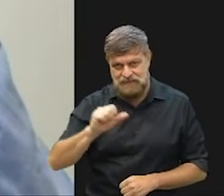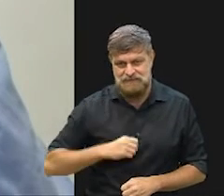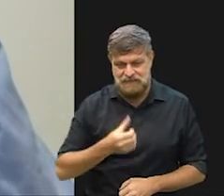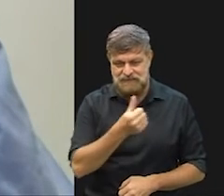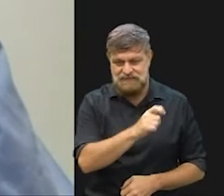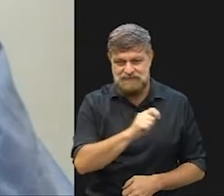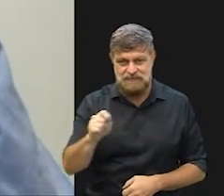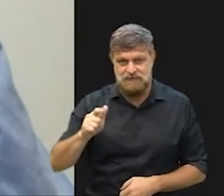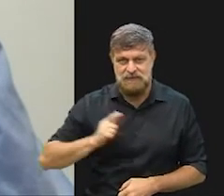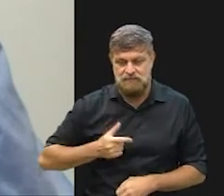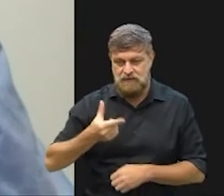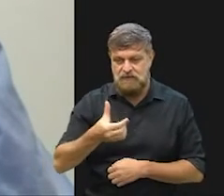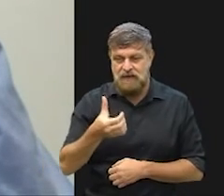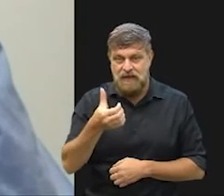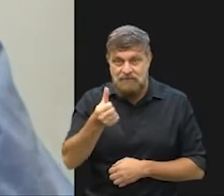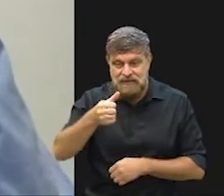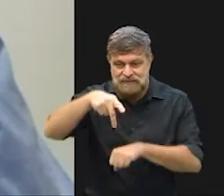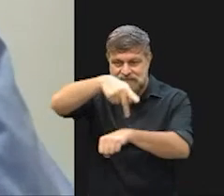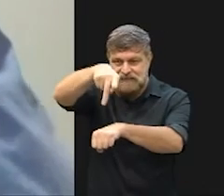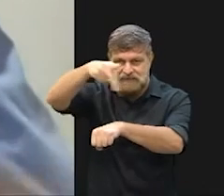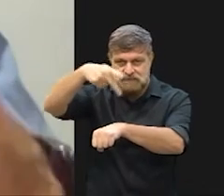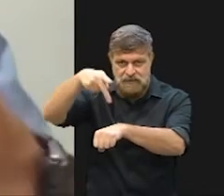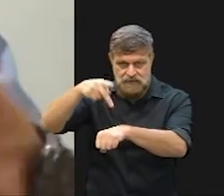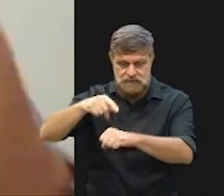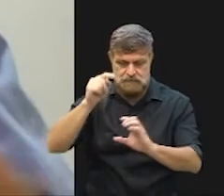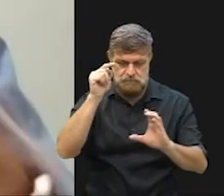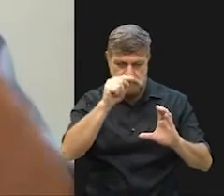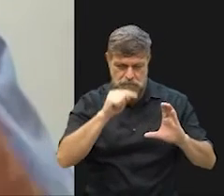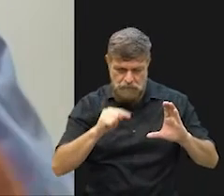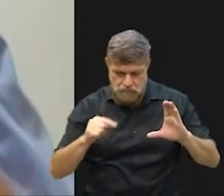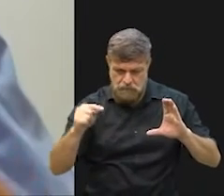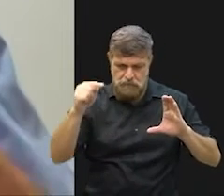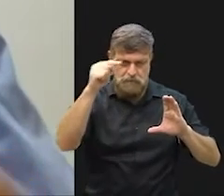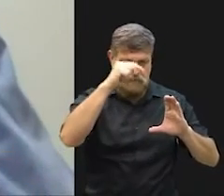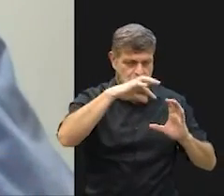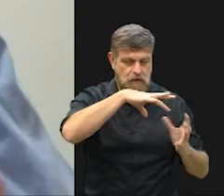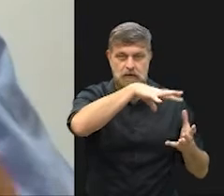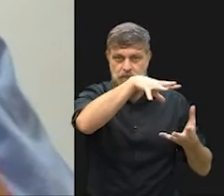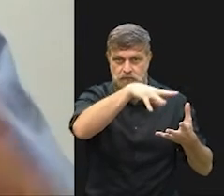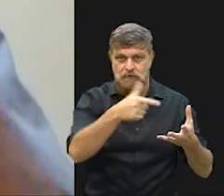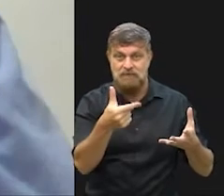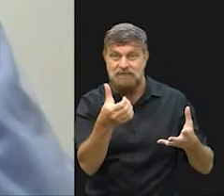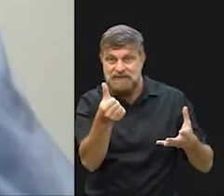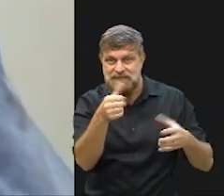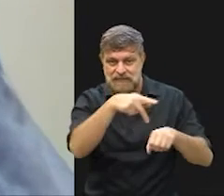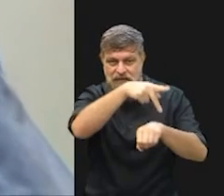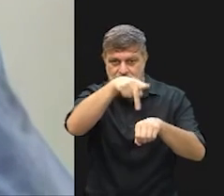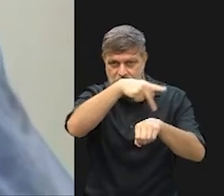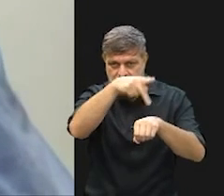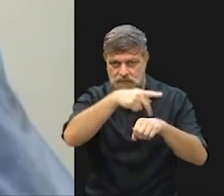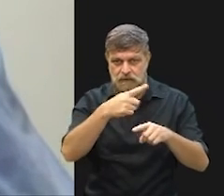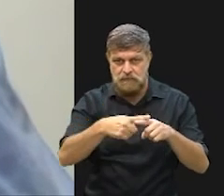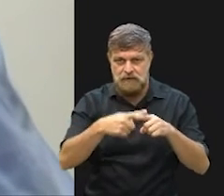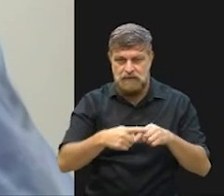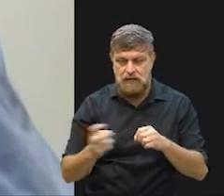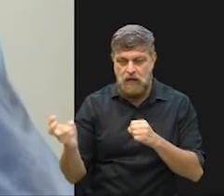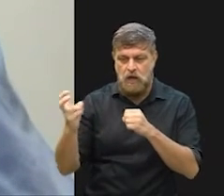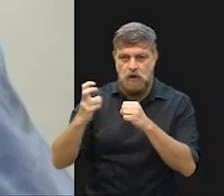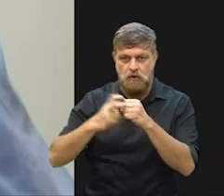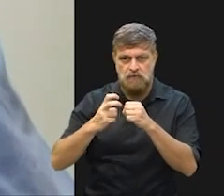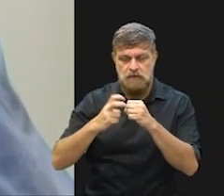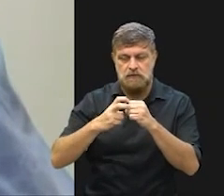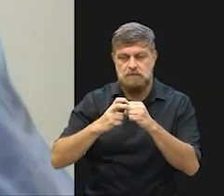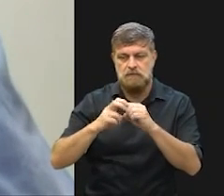atingiu 26 países diferentes. E por uma questão de atenuação do próprio vírus,